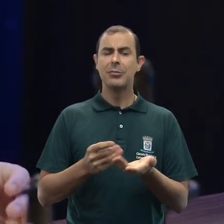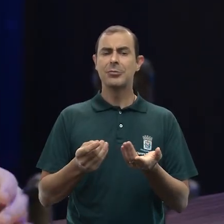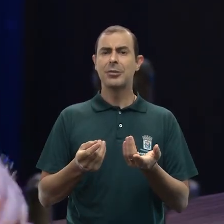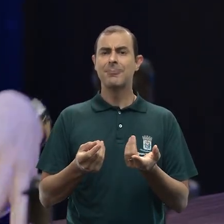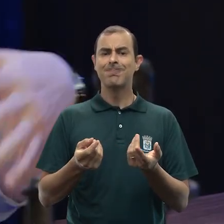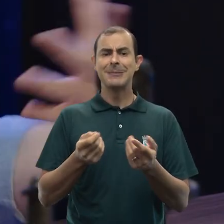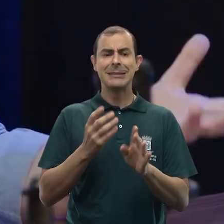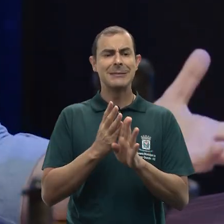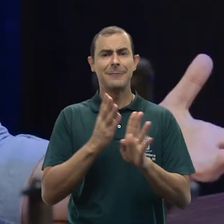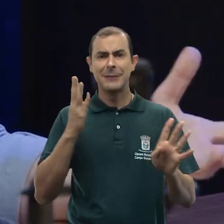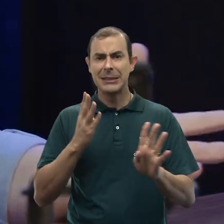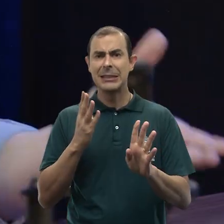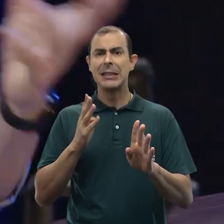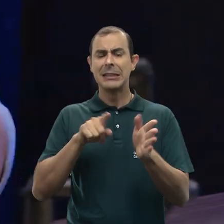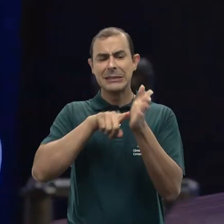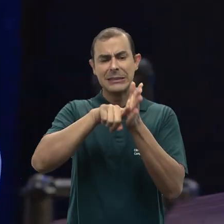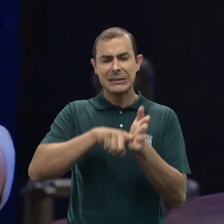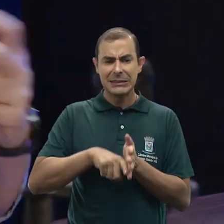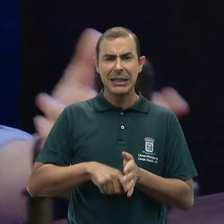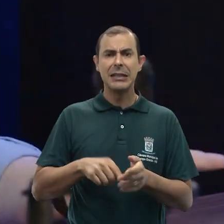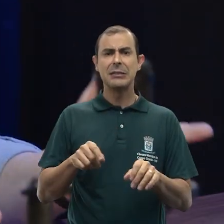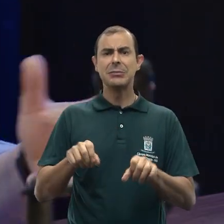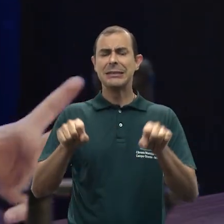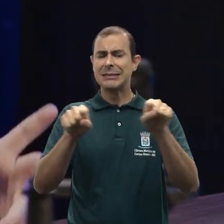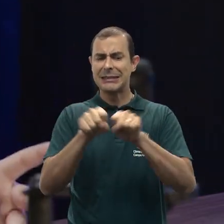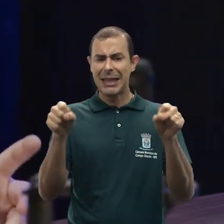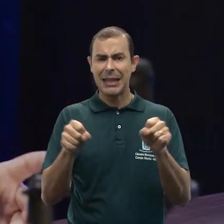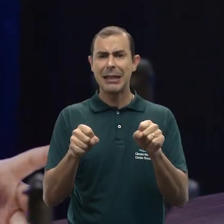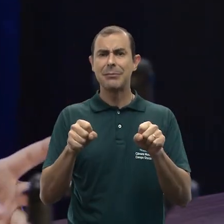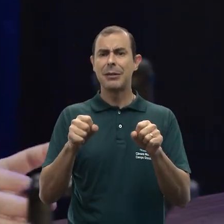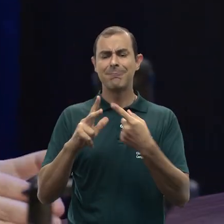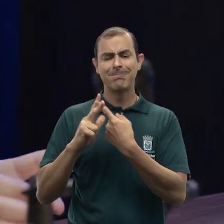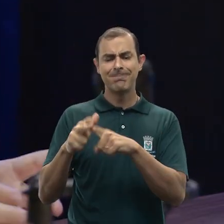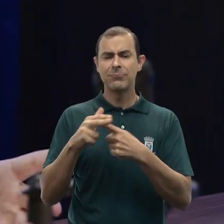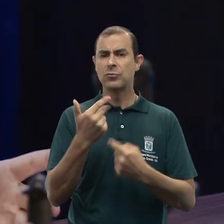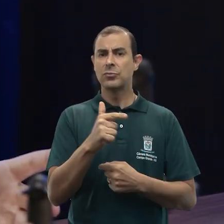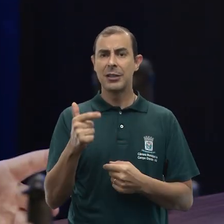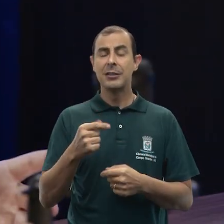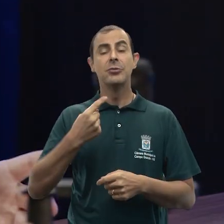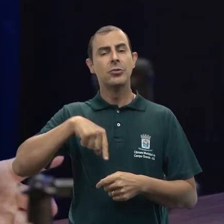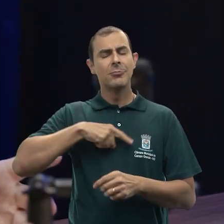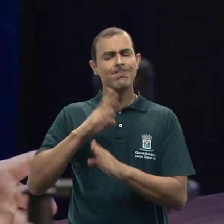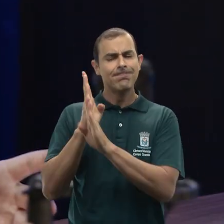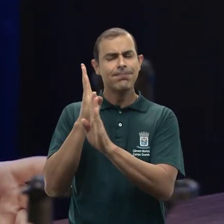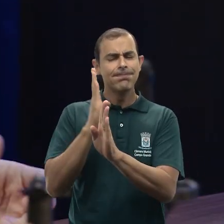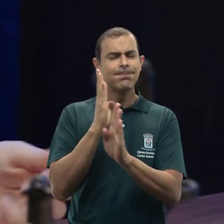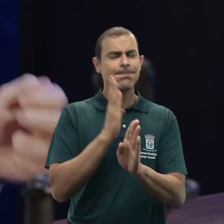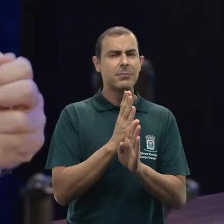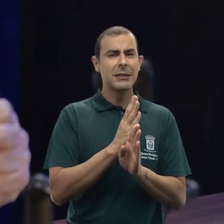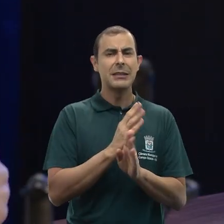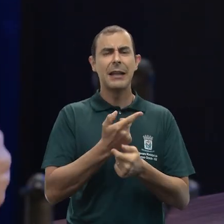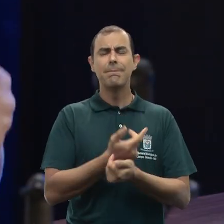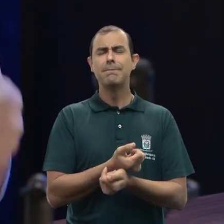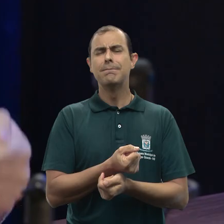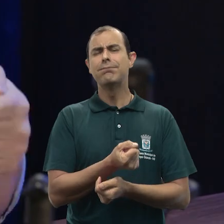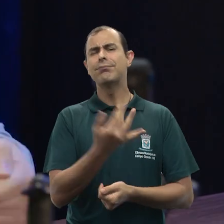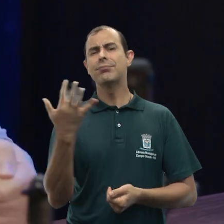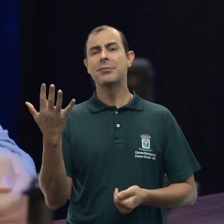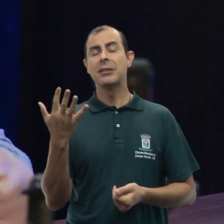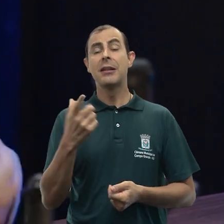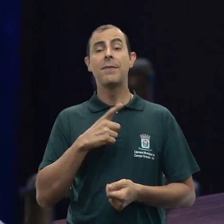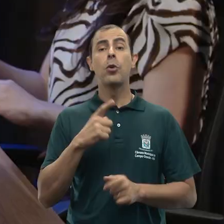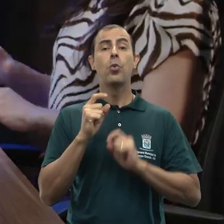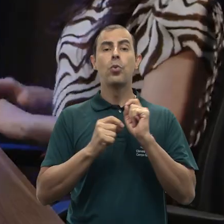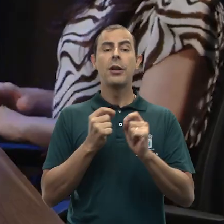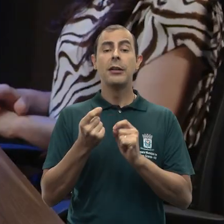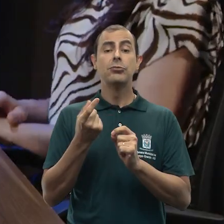exames. Quando quebra um equipamento, falta recurso para fazer manutenção. Então, a gente vem identificando diversas inconsistências em relação ao